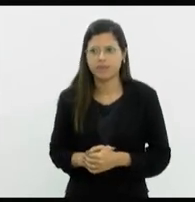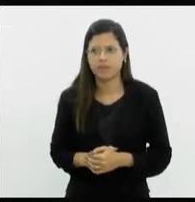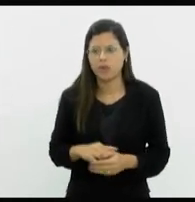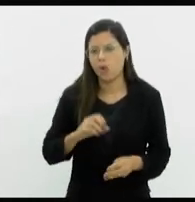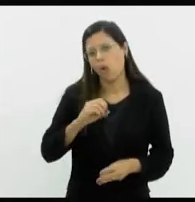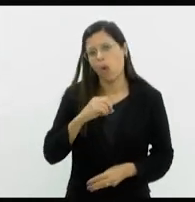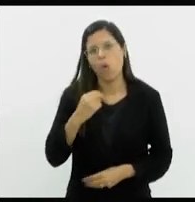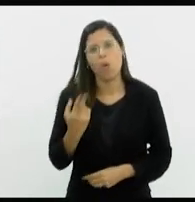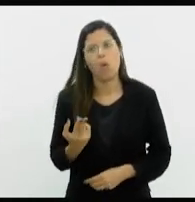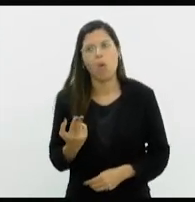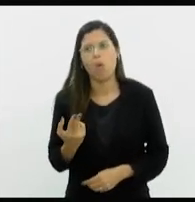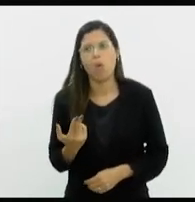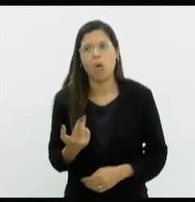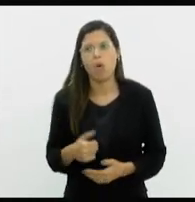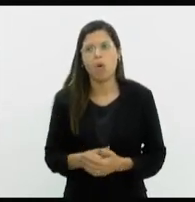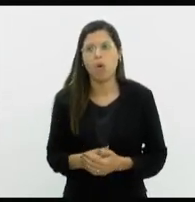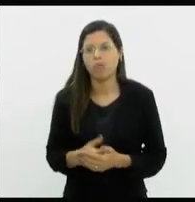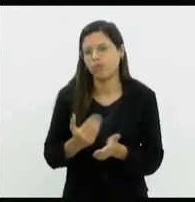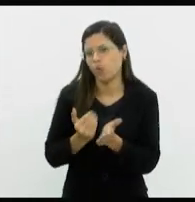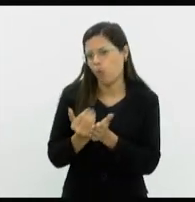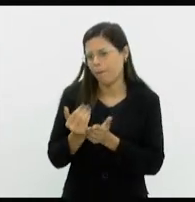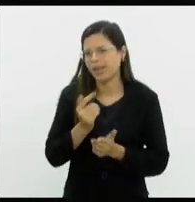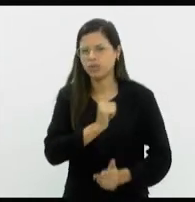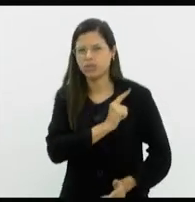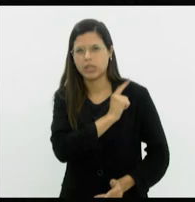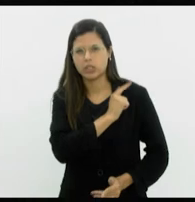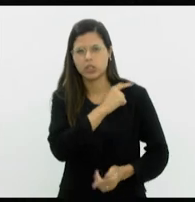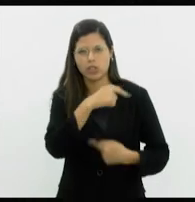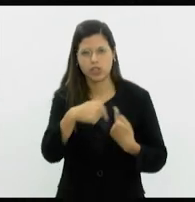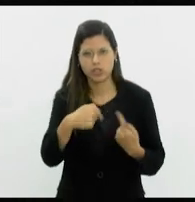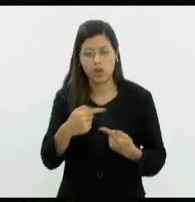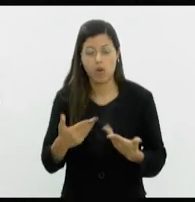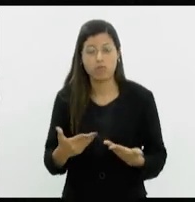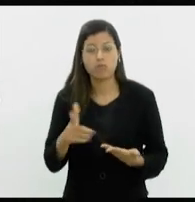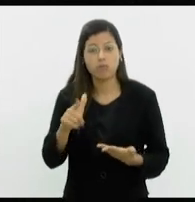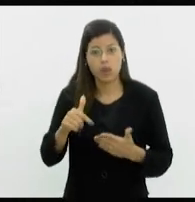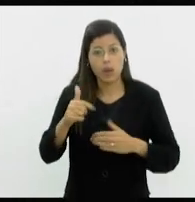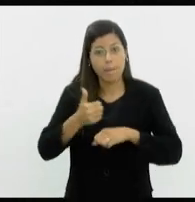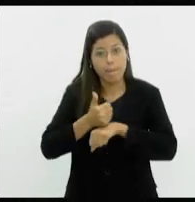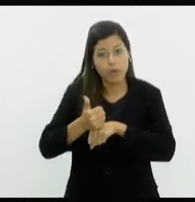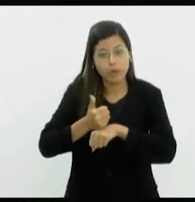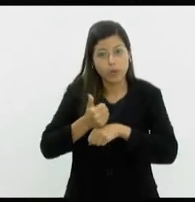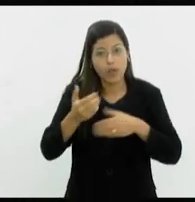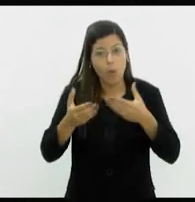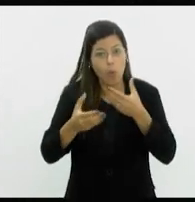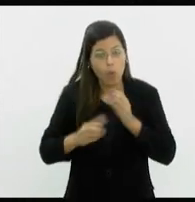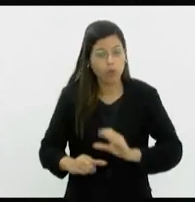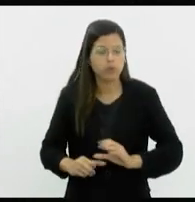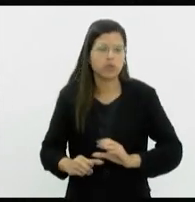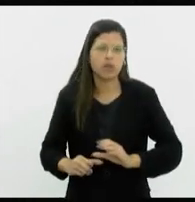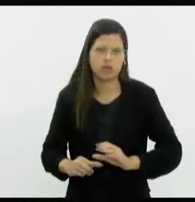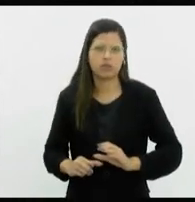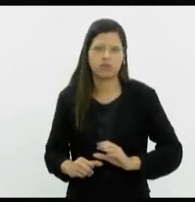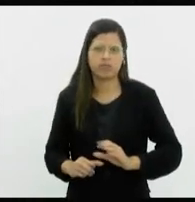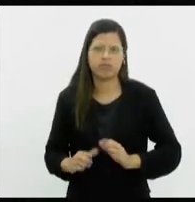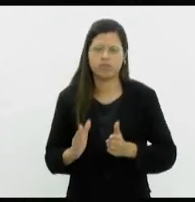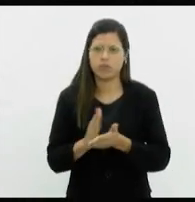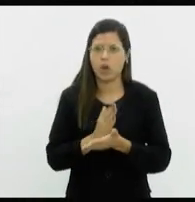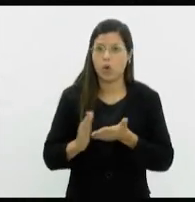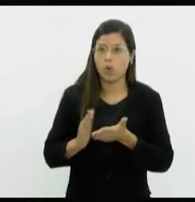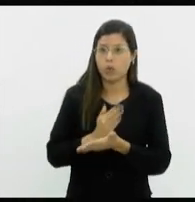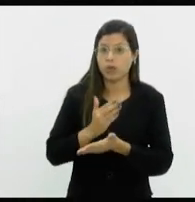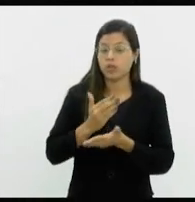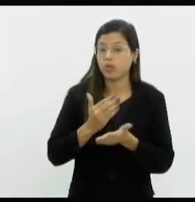ou pelo menos no início dessa gestão. São profissionais concursados, que alguns estão